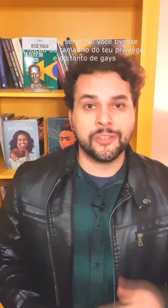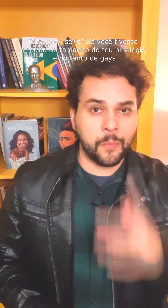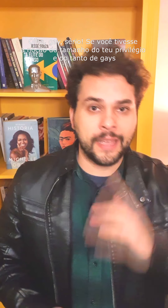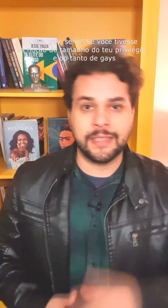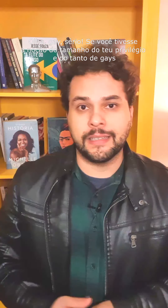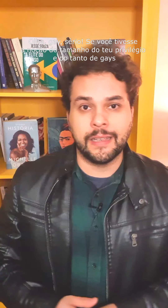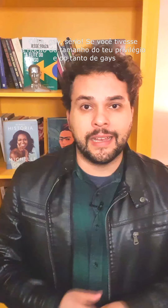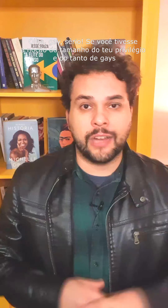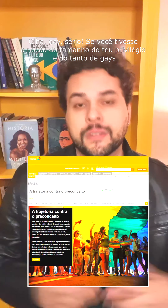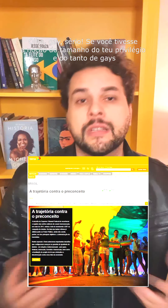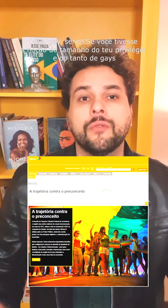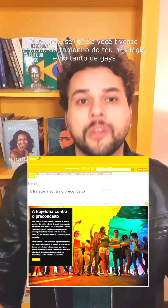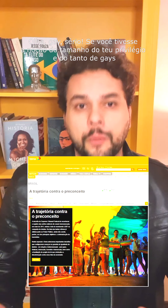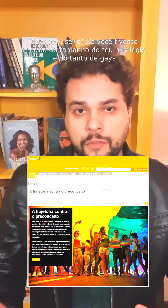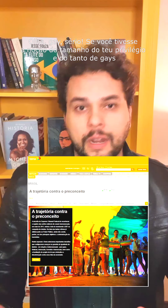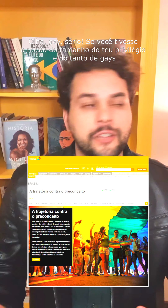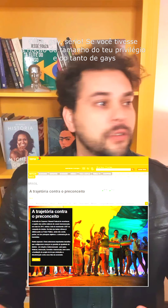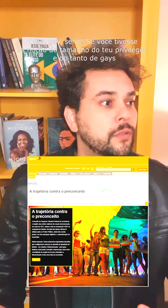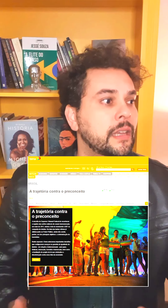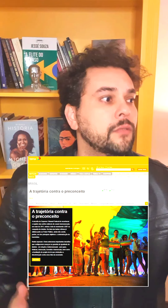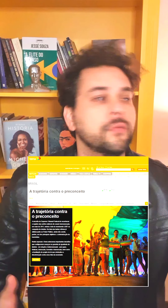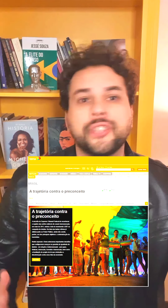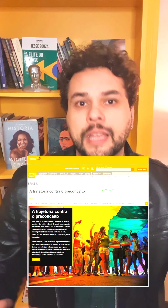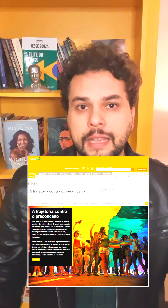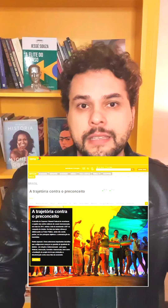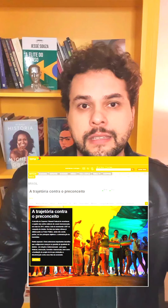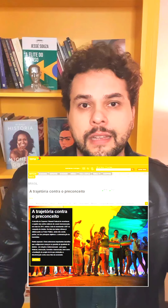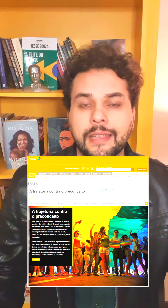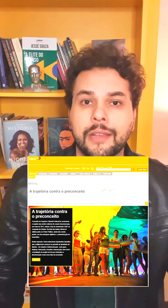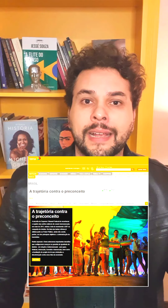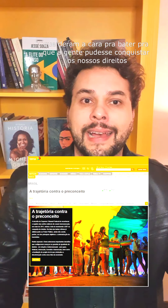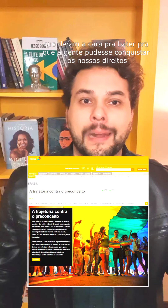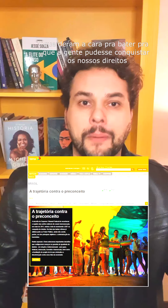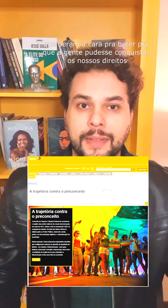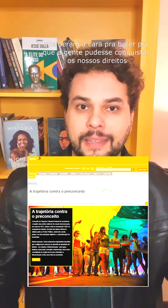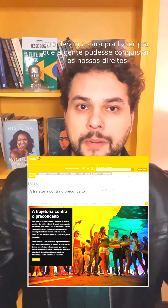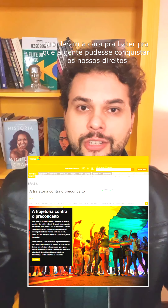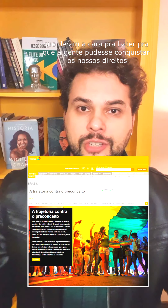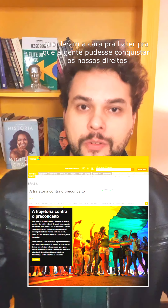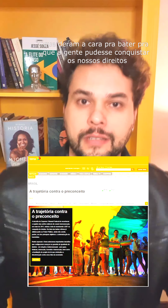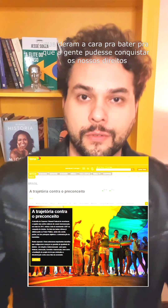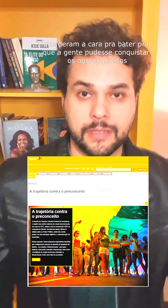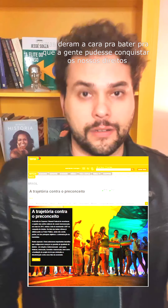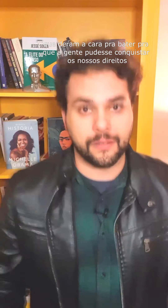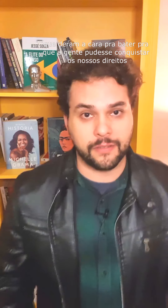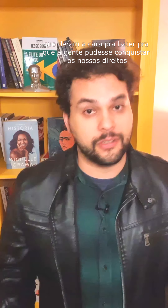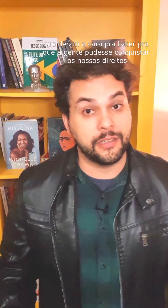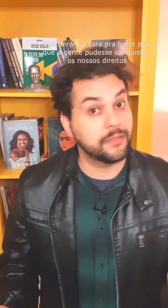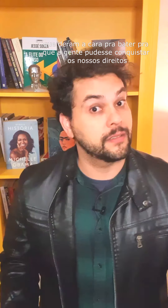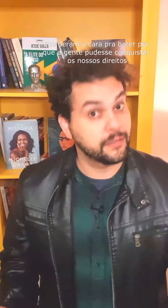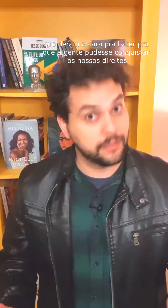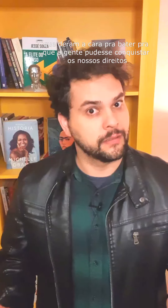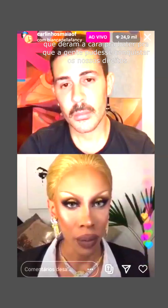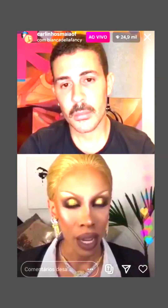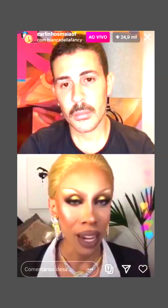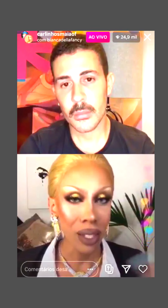se você soubesse a noção do teu privilégio e do tanto de gays, né, que deram a cara pra bater pra que a gente pudesse conquistar os nossos